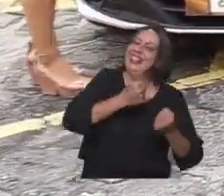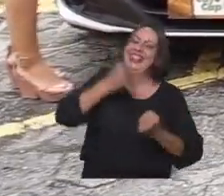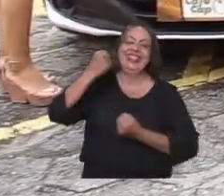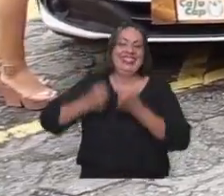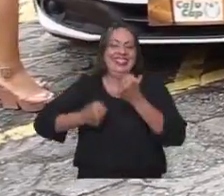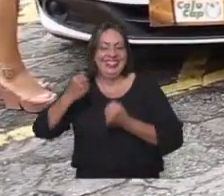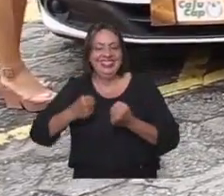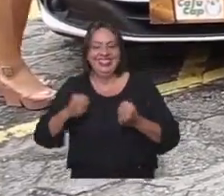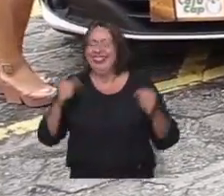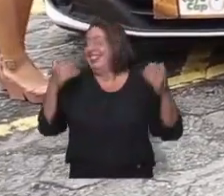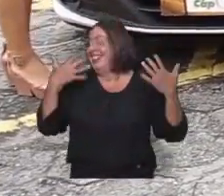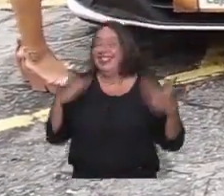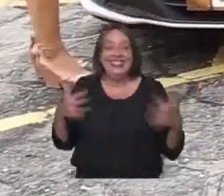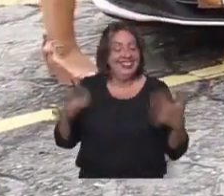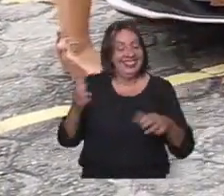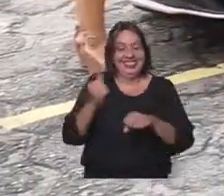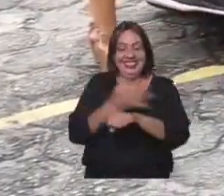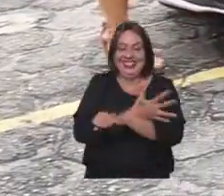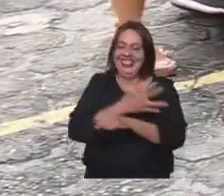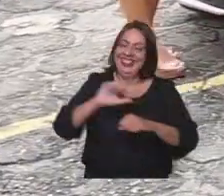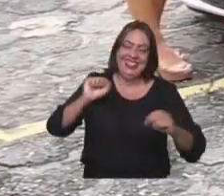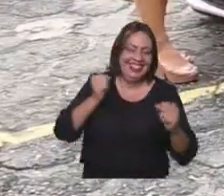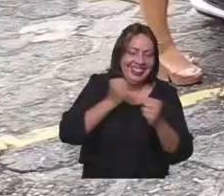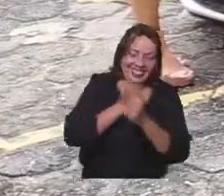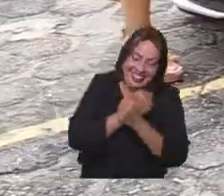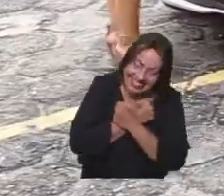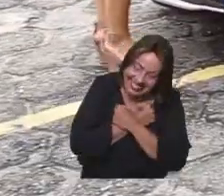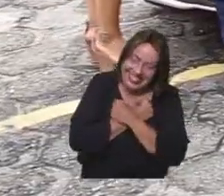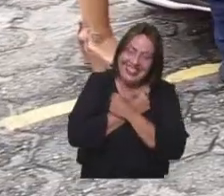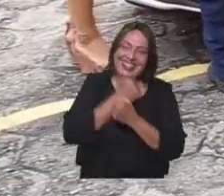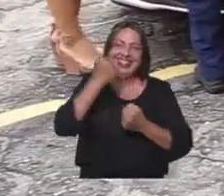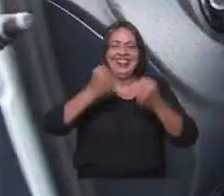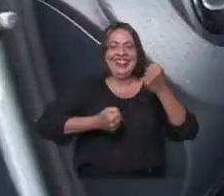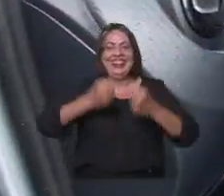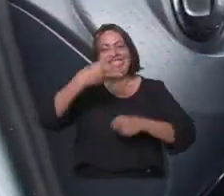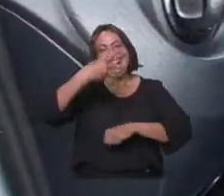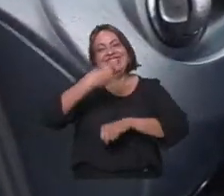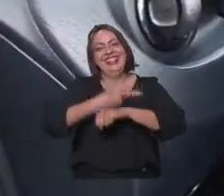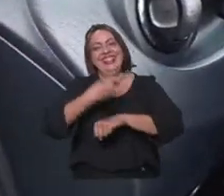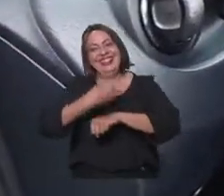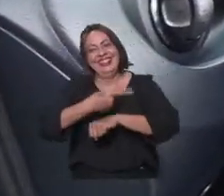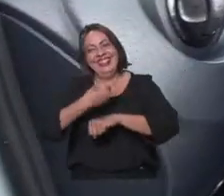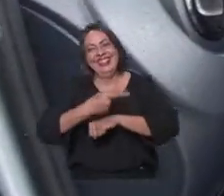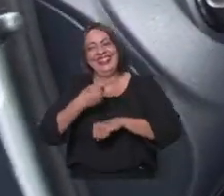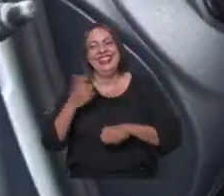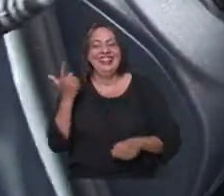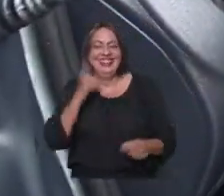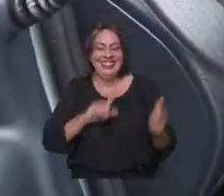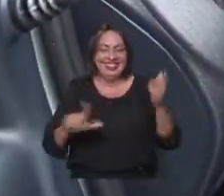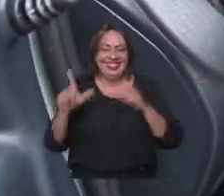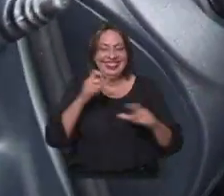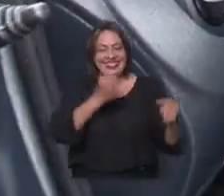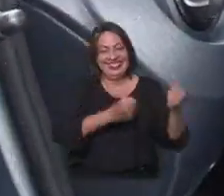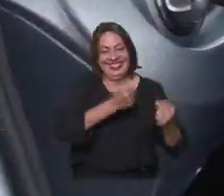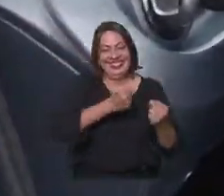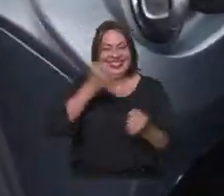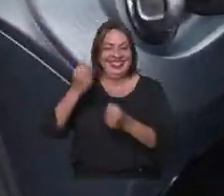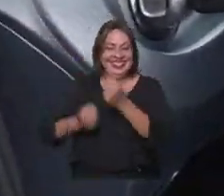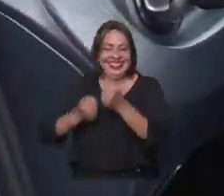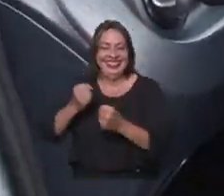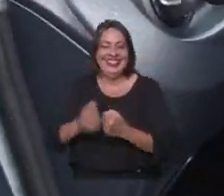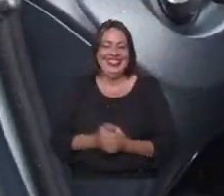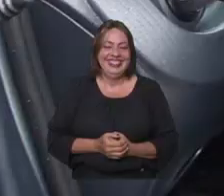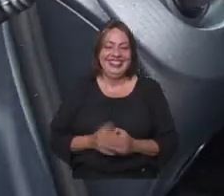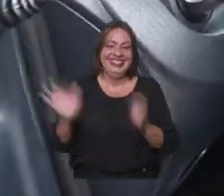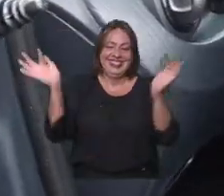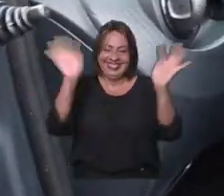pulou, vibrou e abraçou o tão cobiçado quarto prêmio, um Fiat Mobi e um Onix zero quilômetro. E